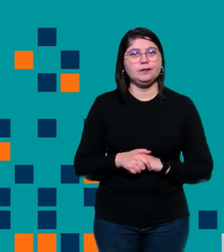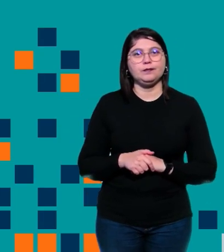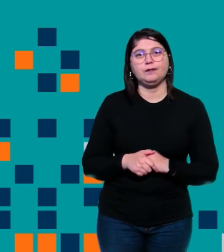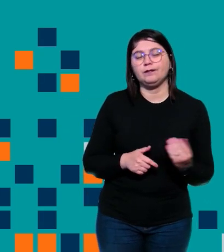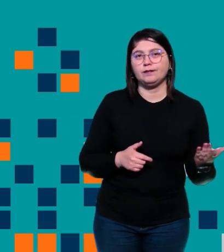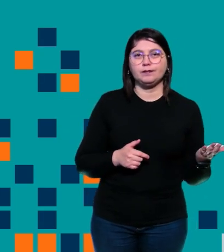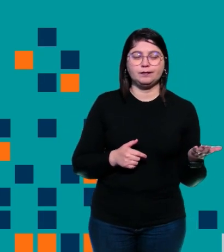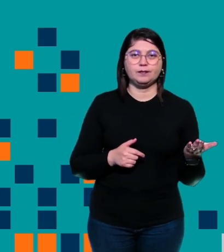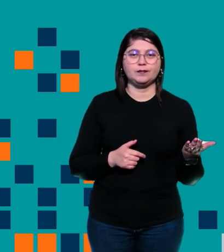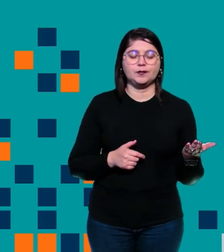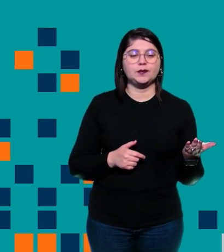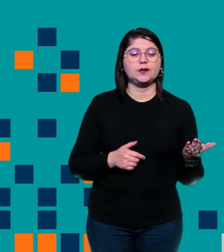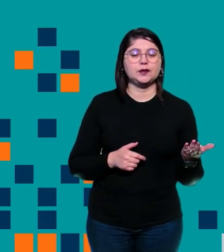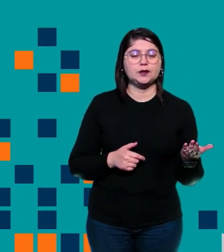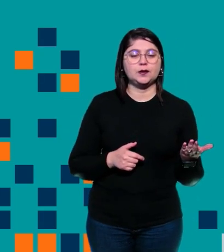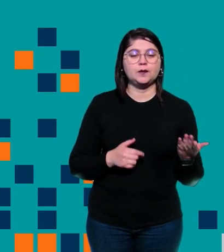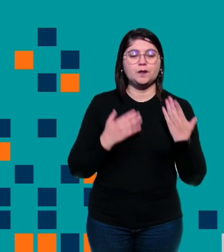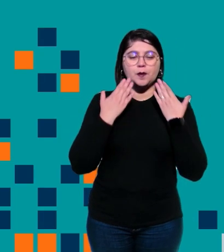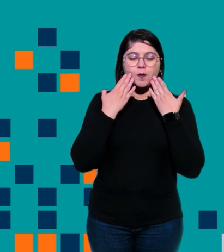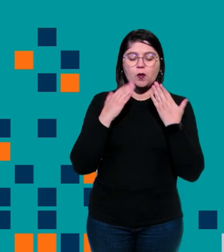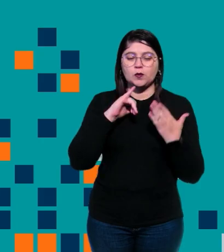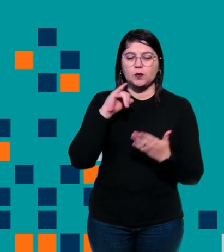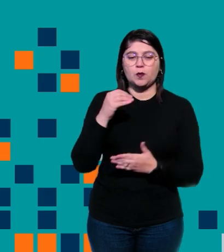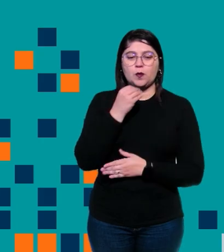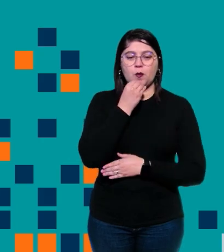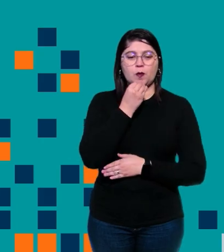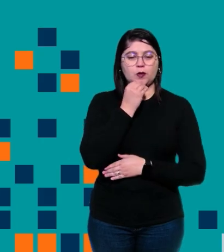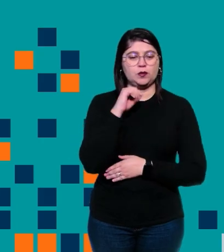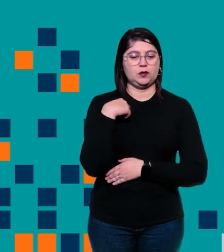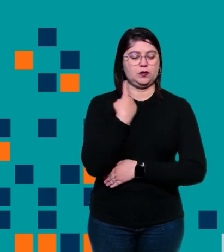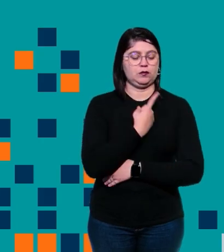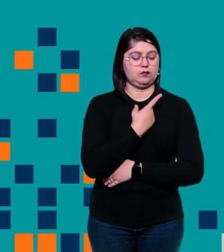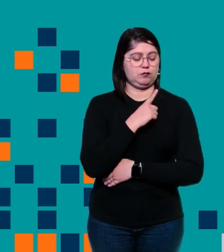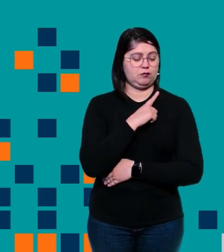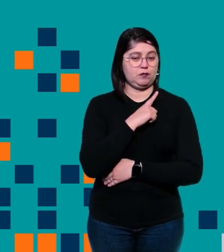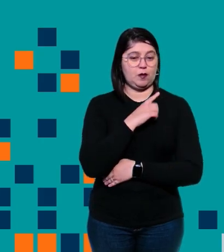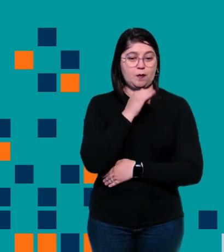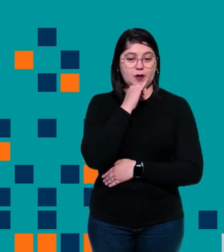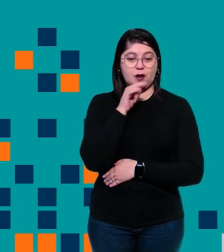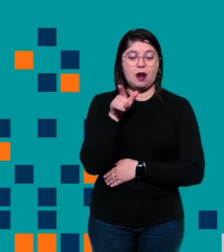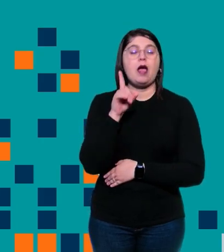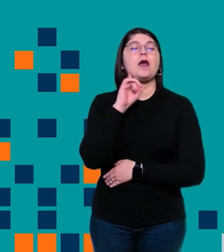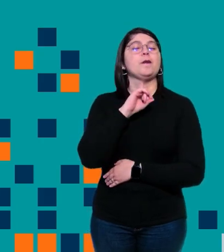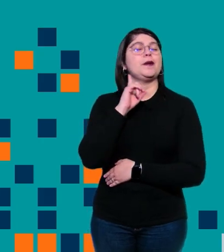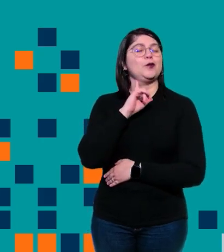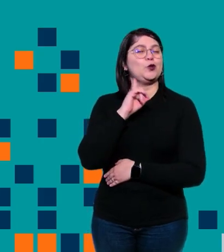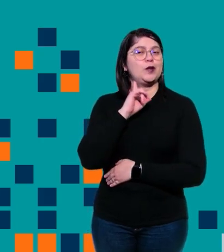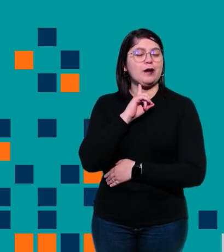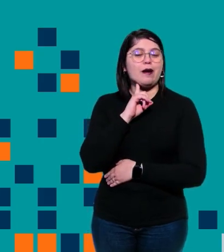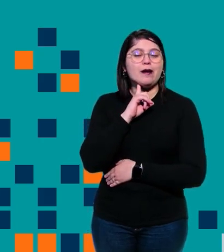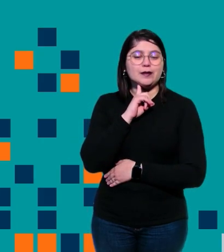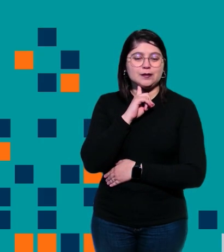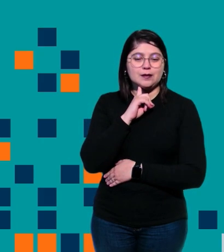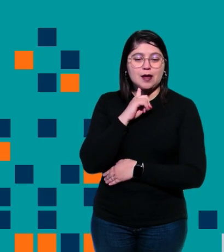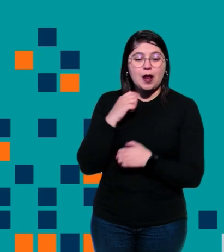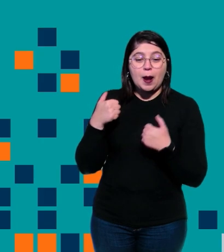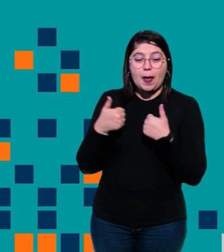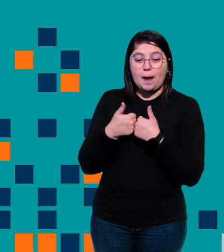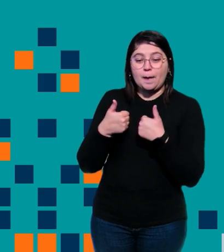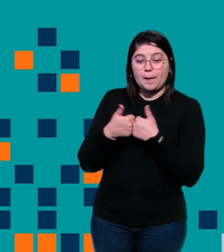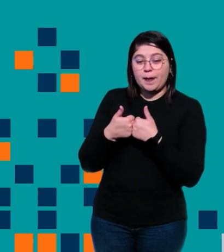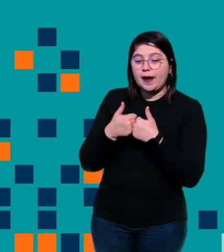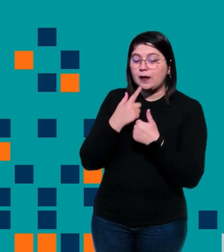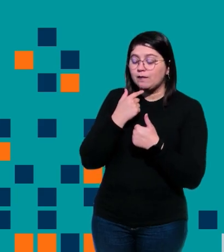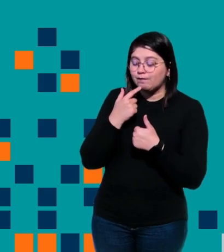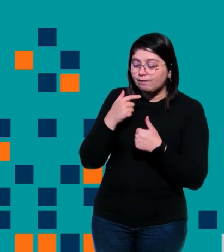mais uma oportunidade que a gente teve, fazer uma casa em Minas, na beira de uma represa em Minas, e